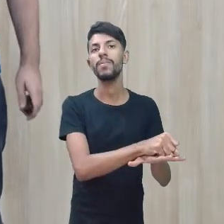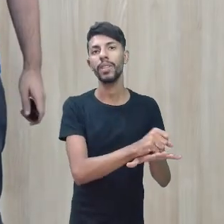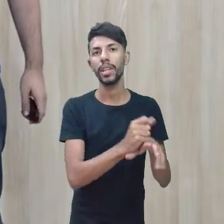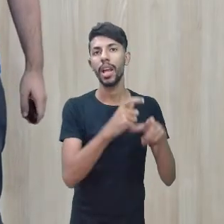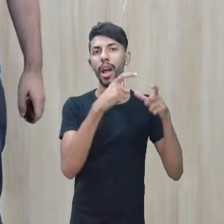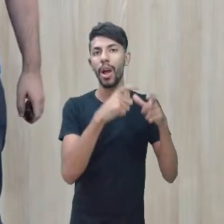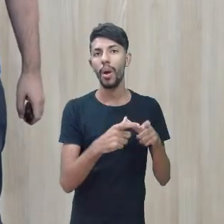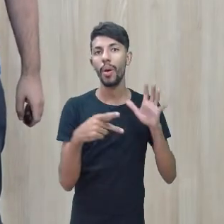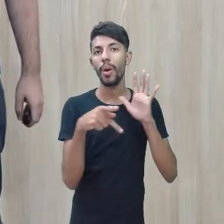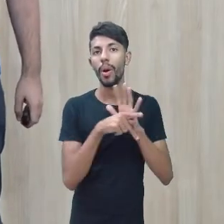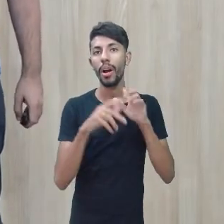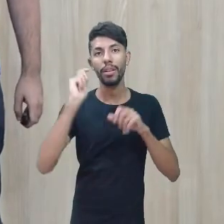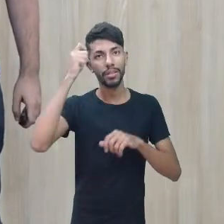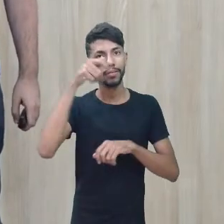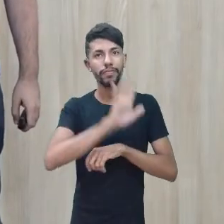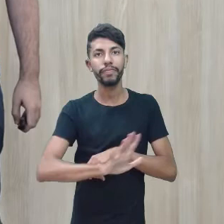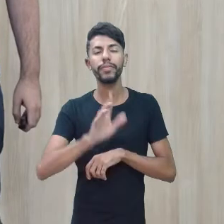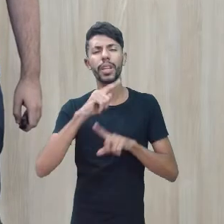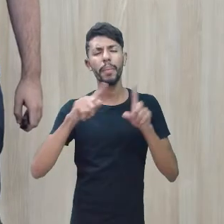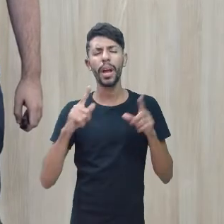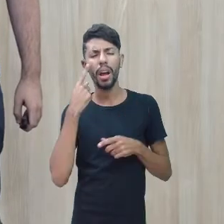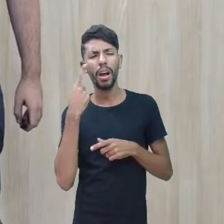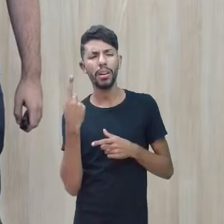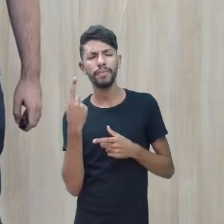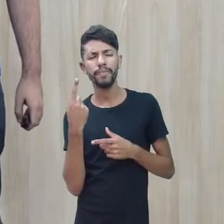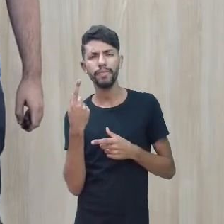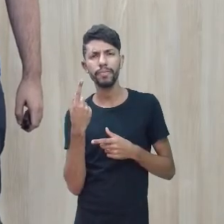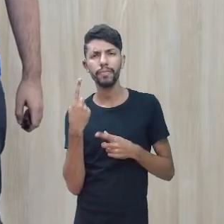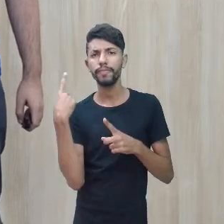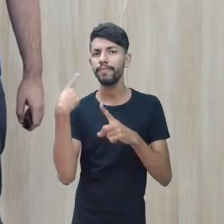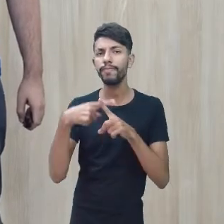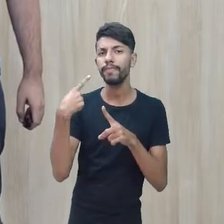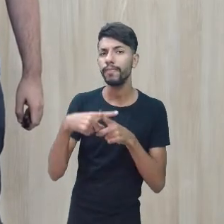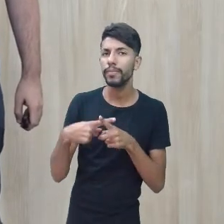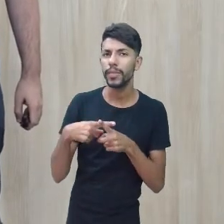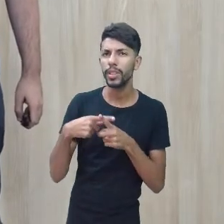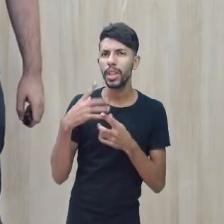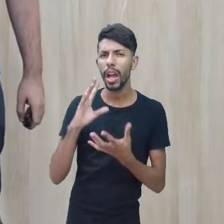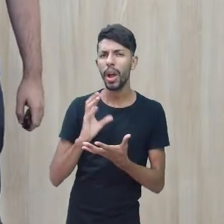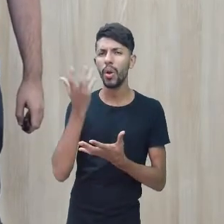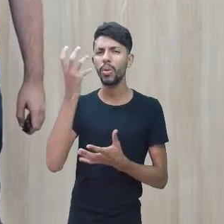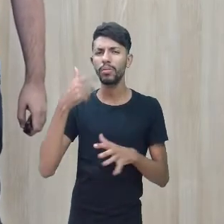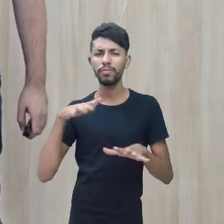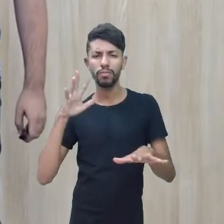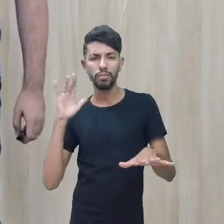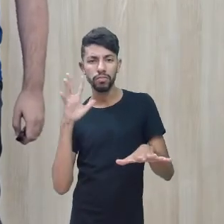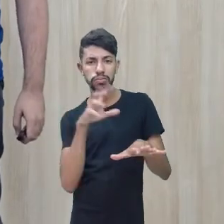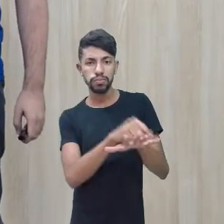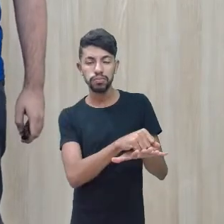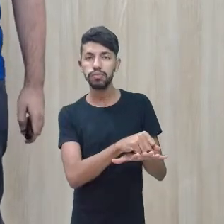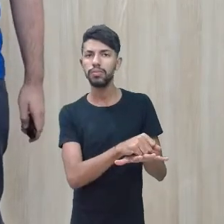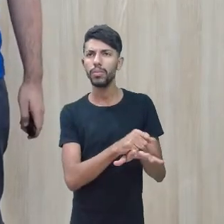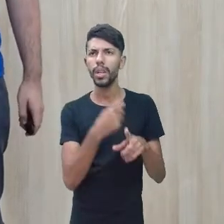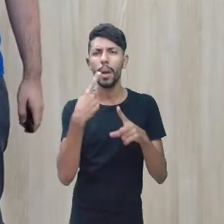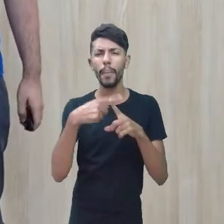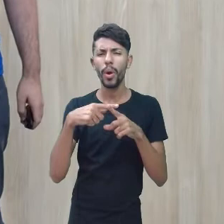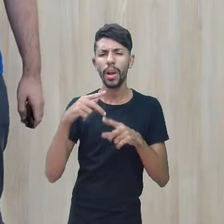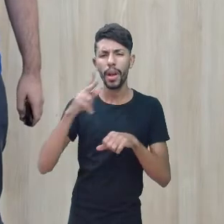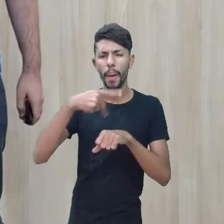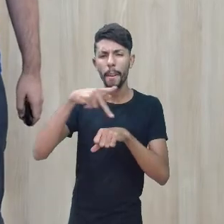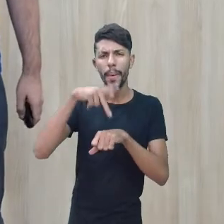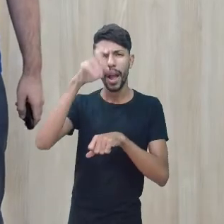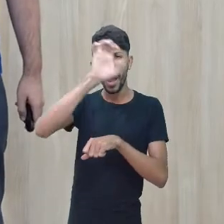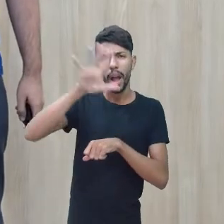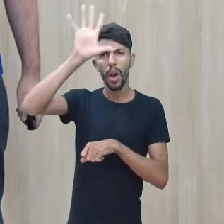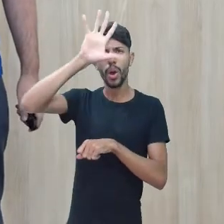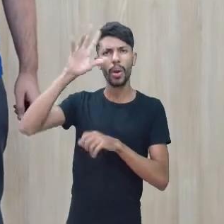continente africano. Mas assim, professor, por que colonização? Por que os países europeus foram lá